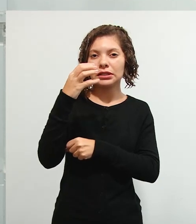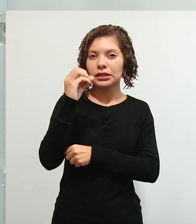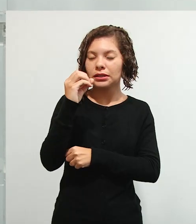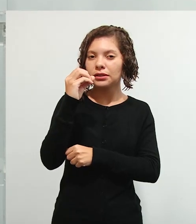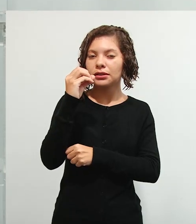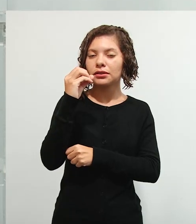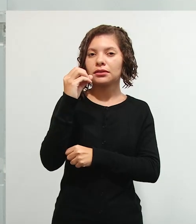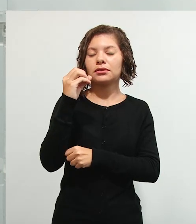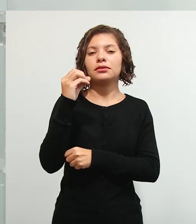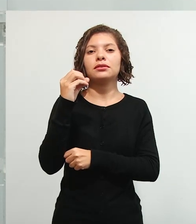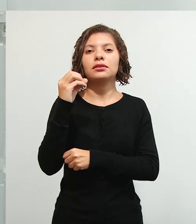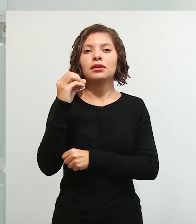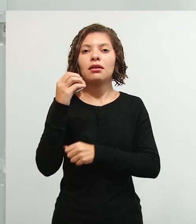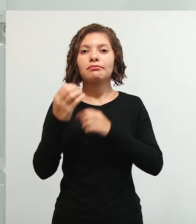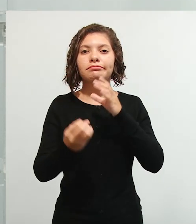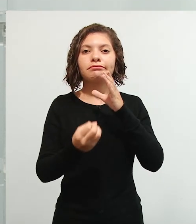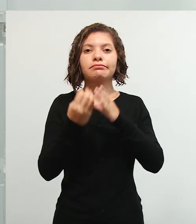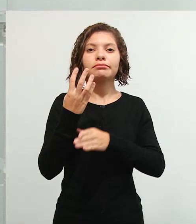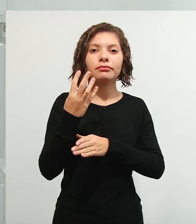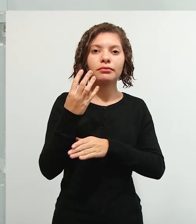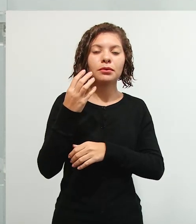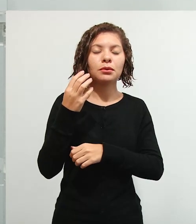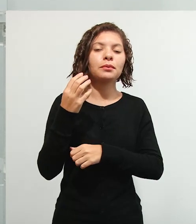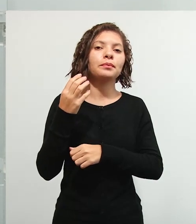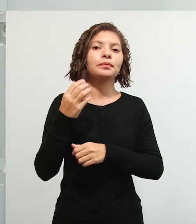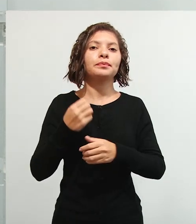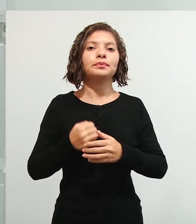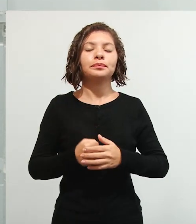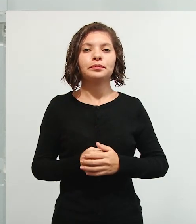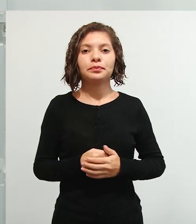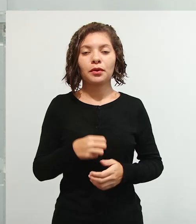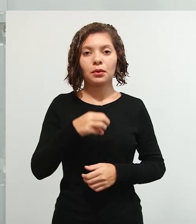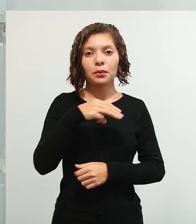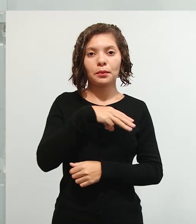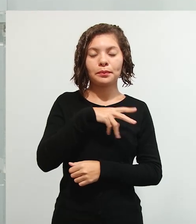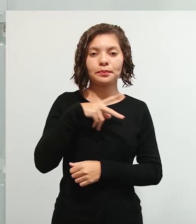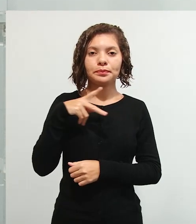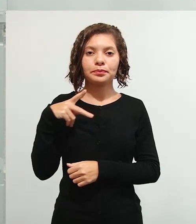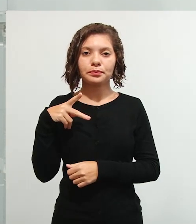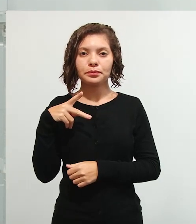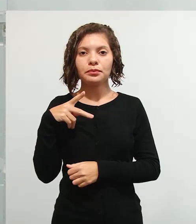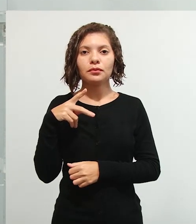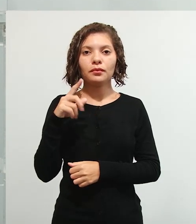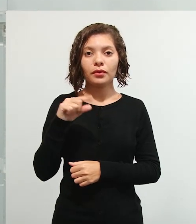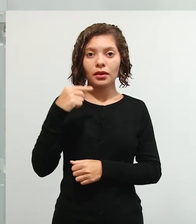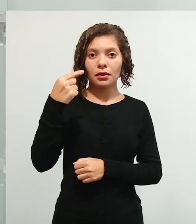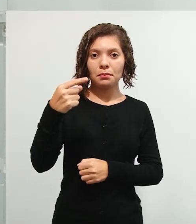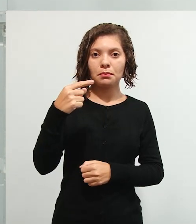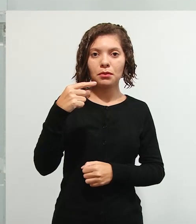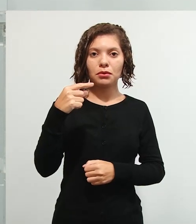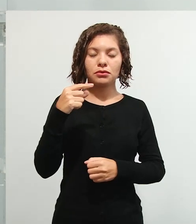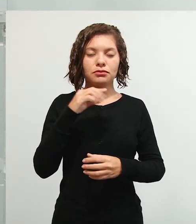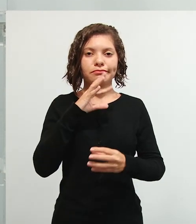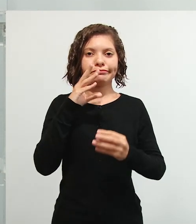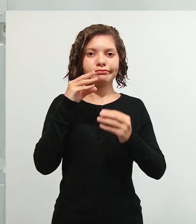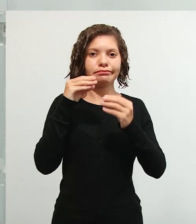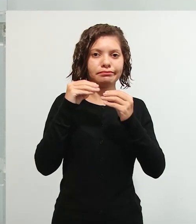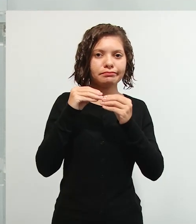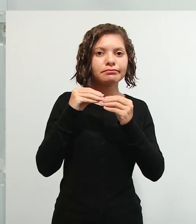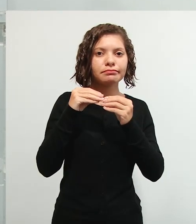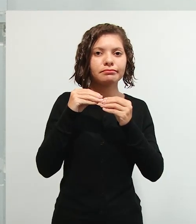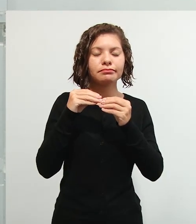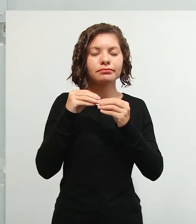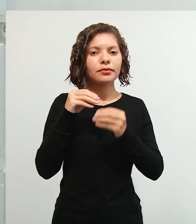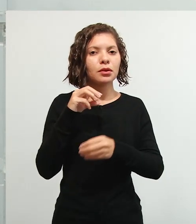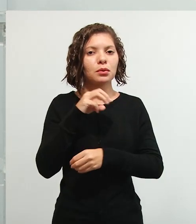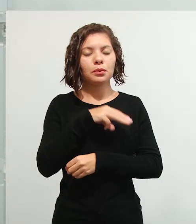criado o Ministério da Educação e Saúde. Então, isso também é importante. A gente vai ver daqui a pouco quais são os